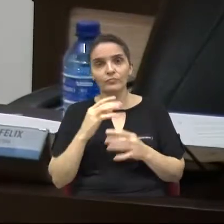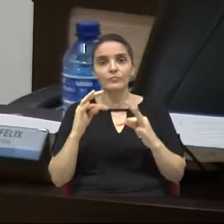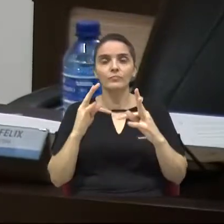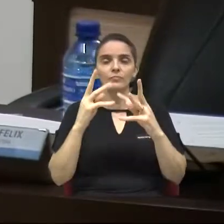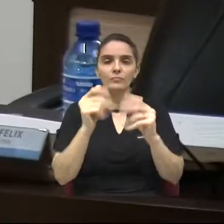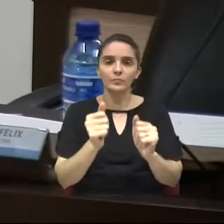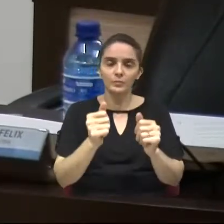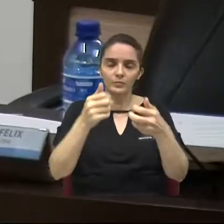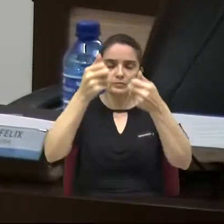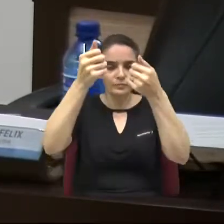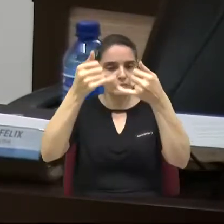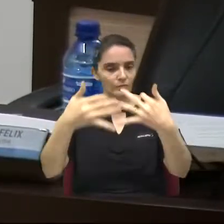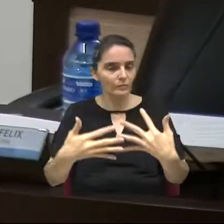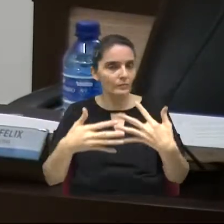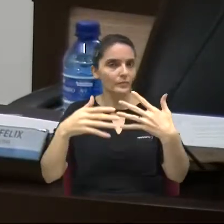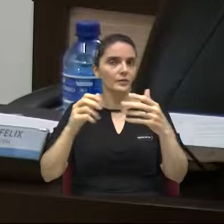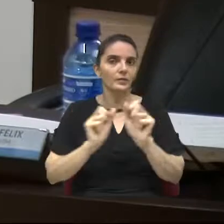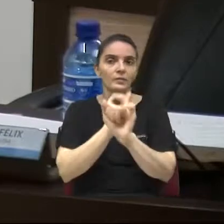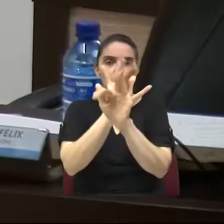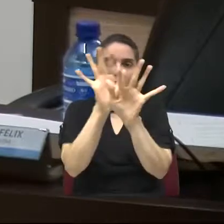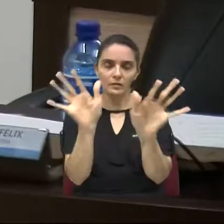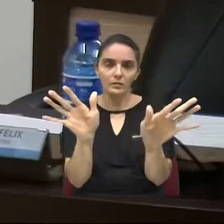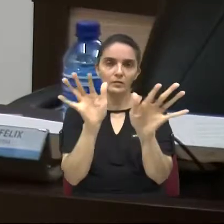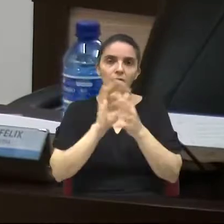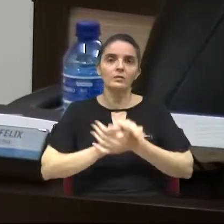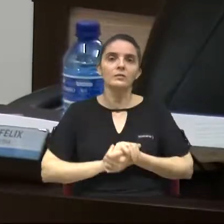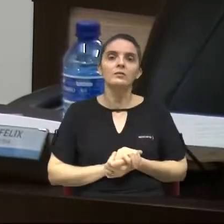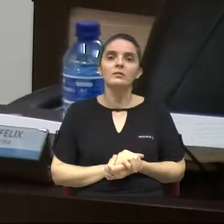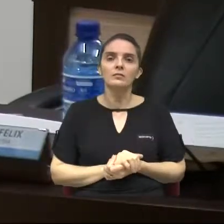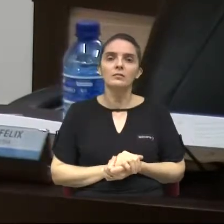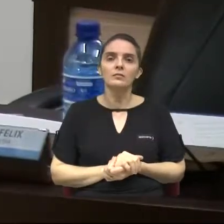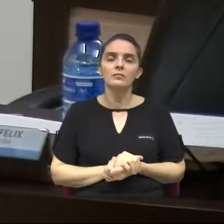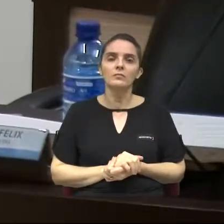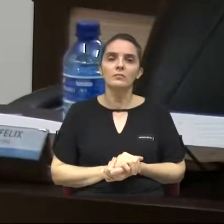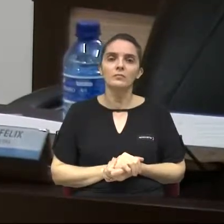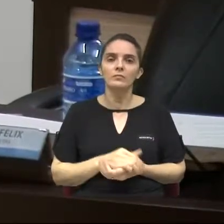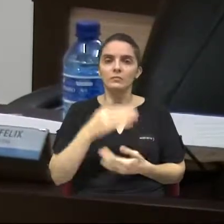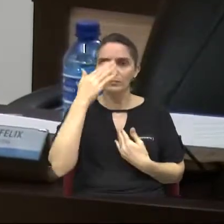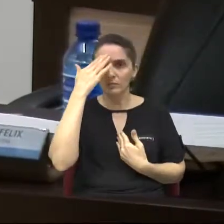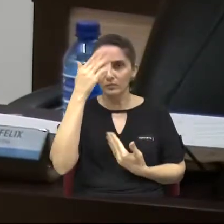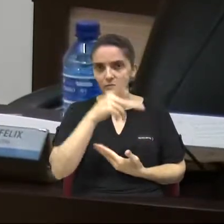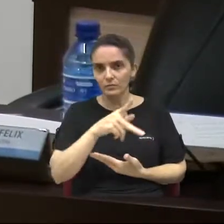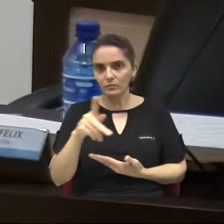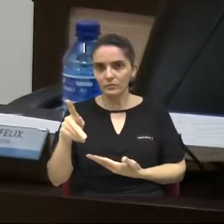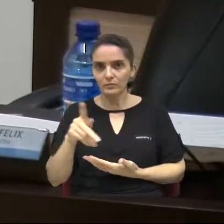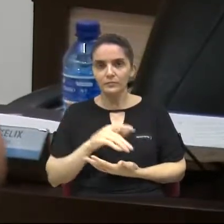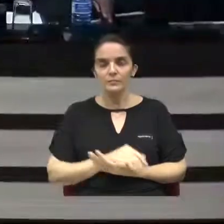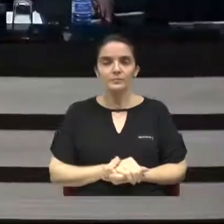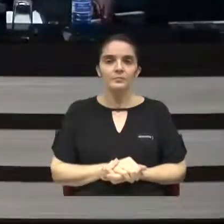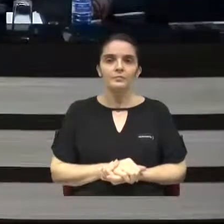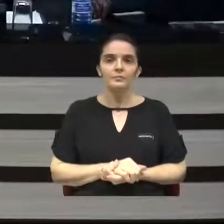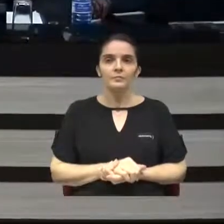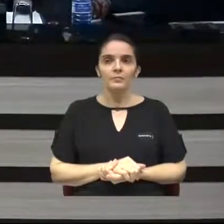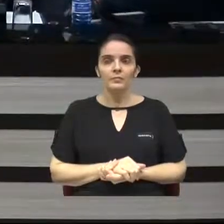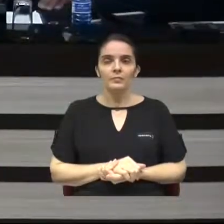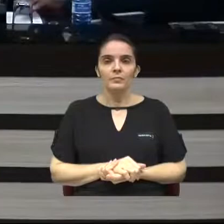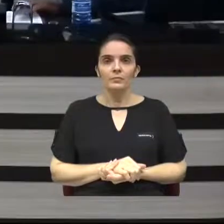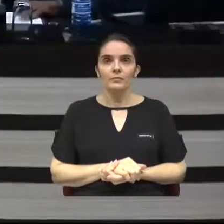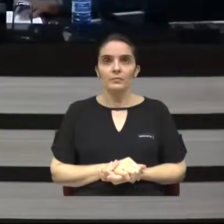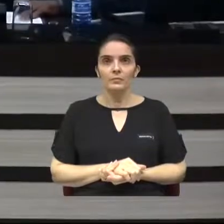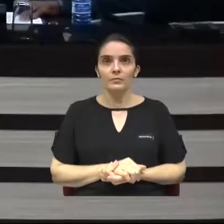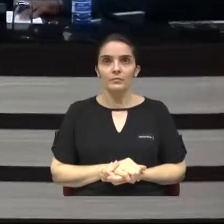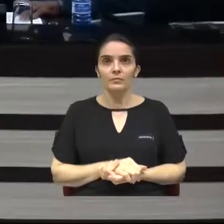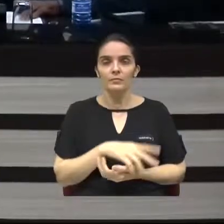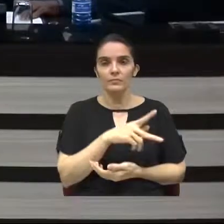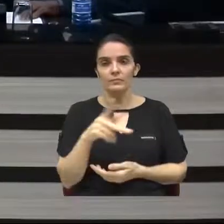fatos serem esclarecidos e os pontos serem colocados nos is. Obrigada, presidente. Senhor presidente,